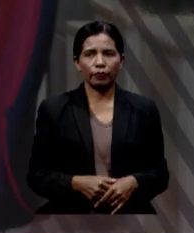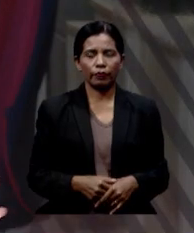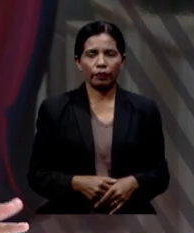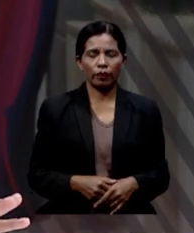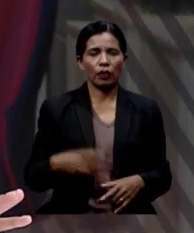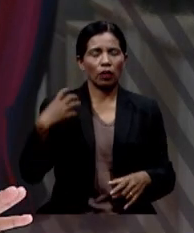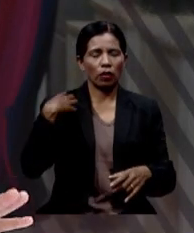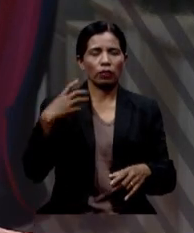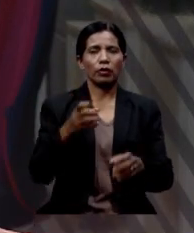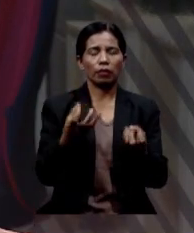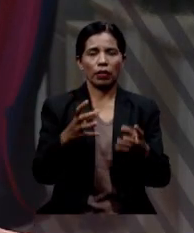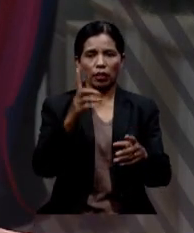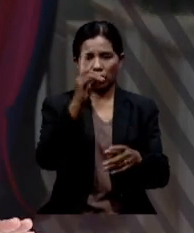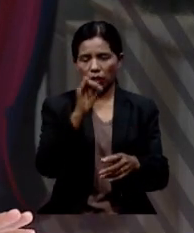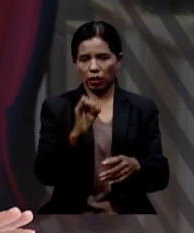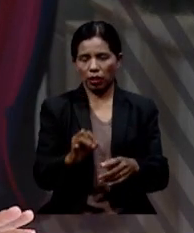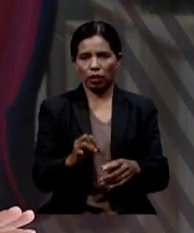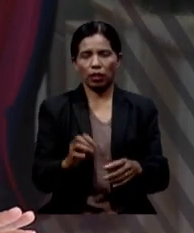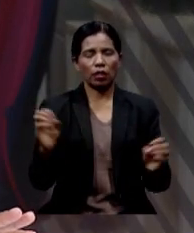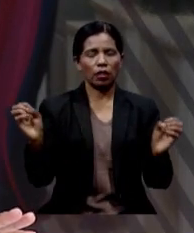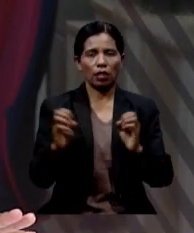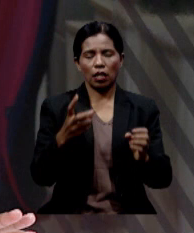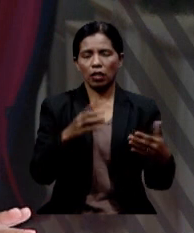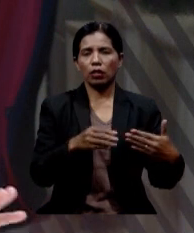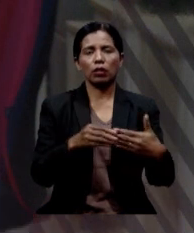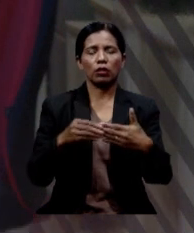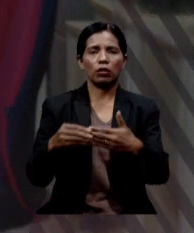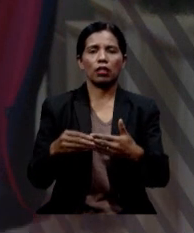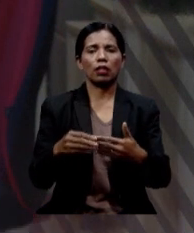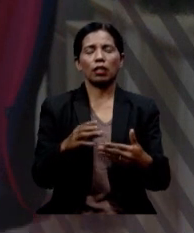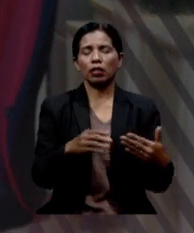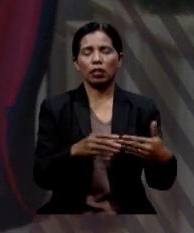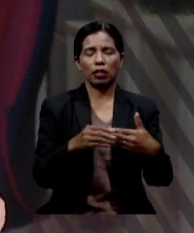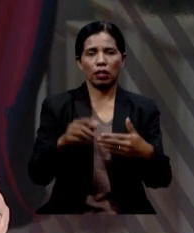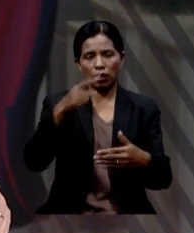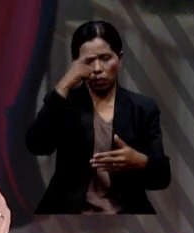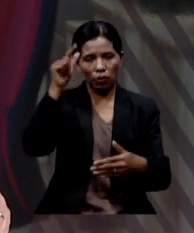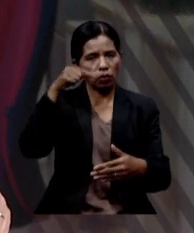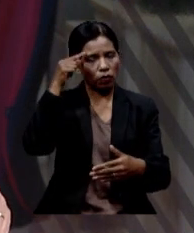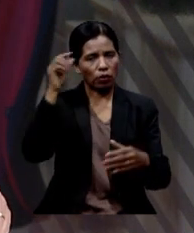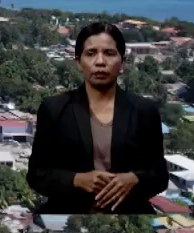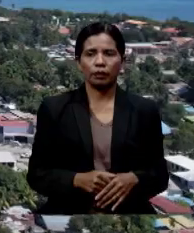Edifício comercial Bara, que é a capital dele, desorganizado, está no governo lá ira regulamento.